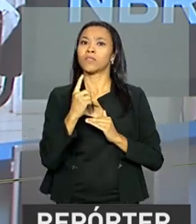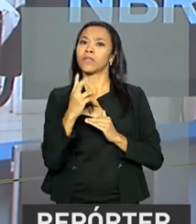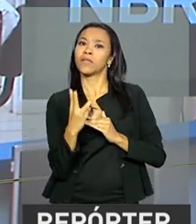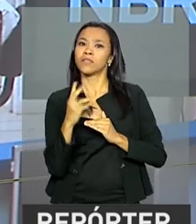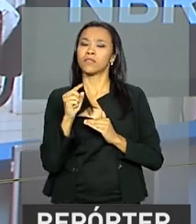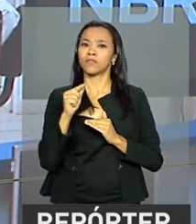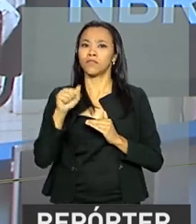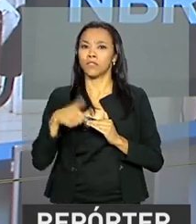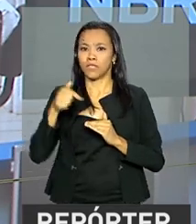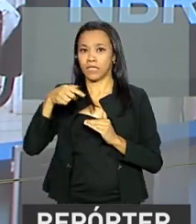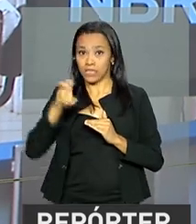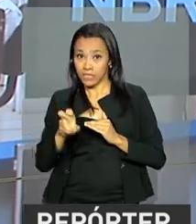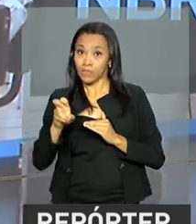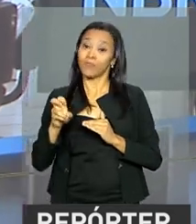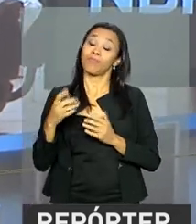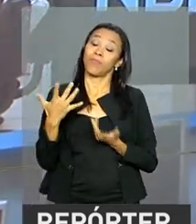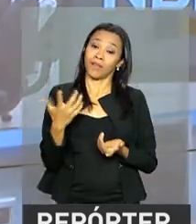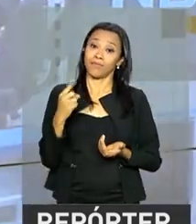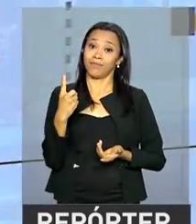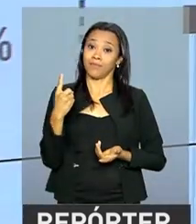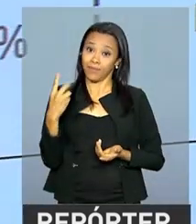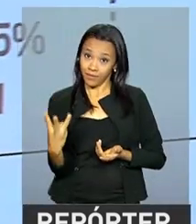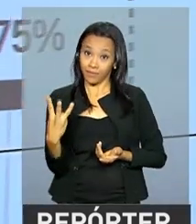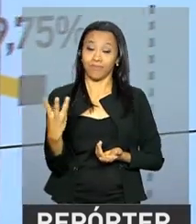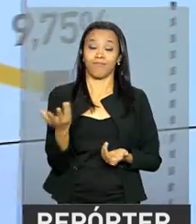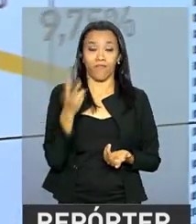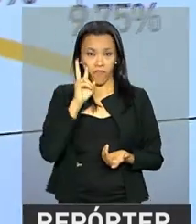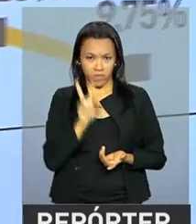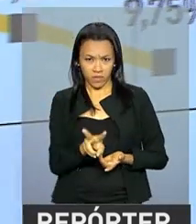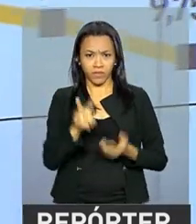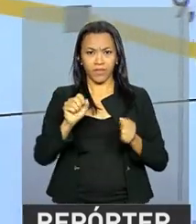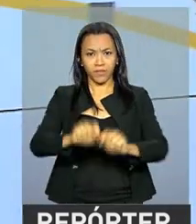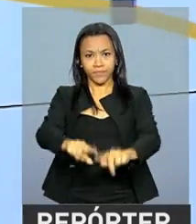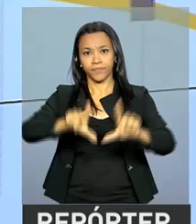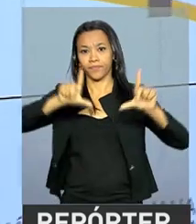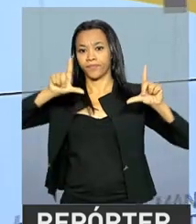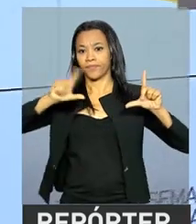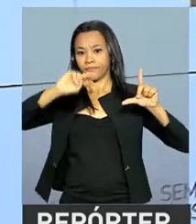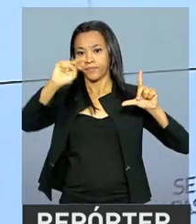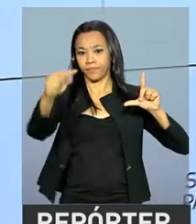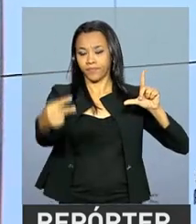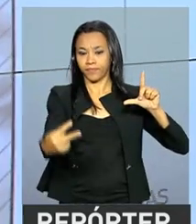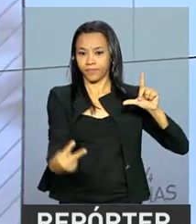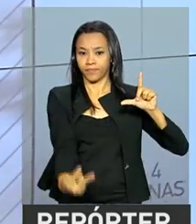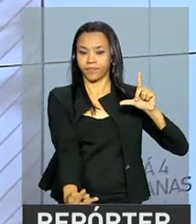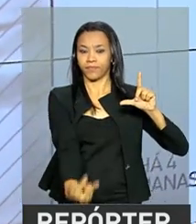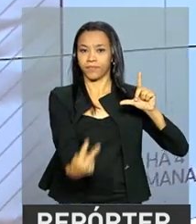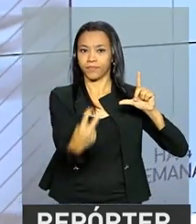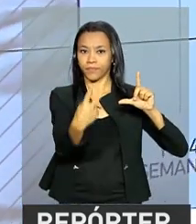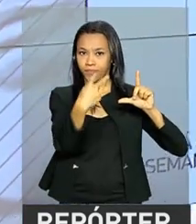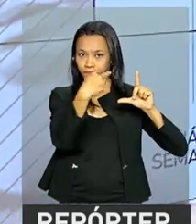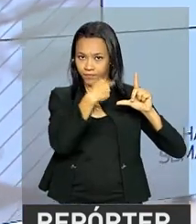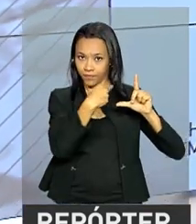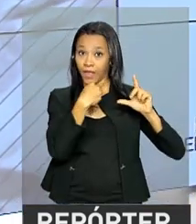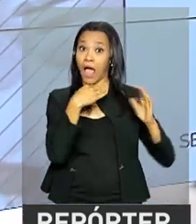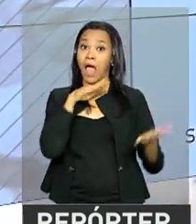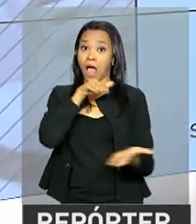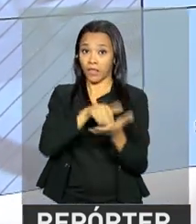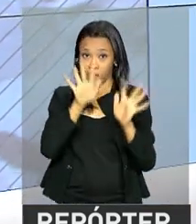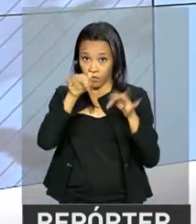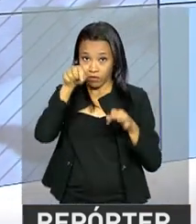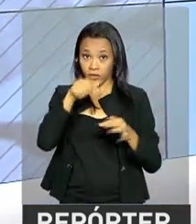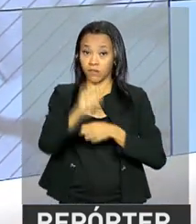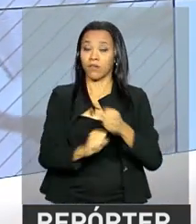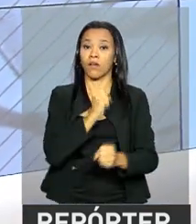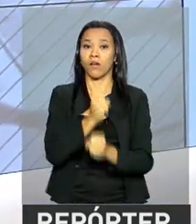para 13% vamos ver agora as projeções dos juros até o até o fim deste ano olha